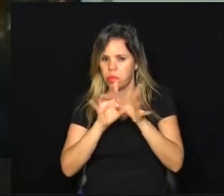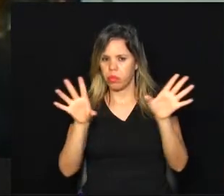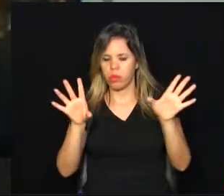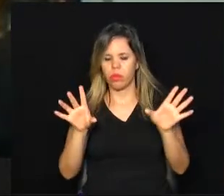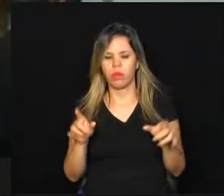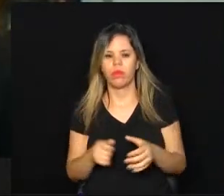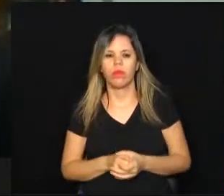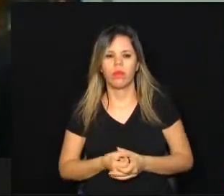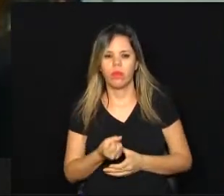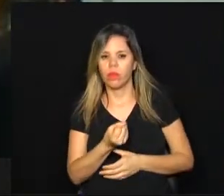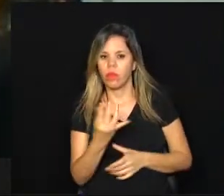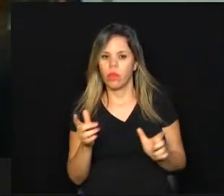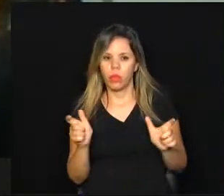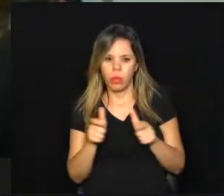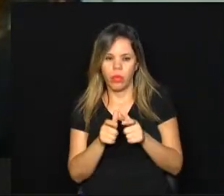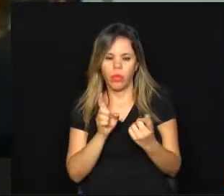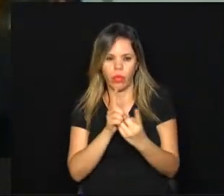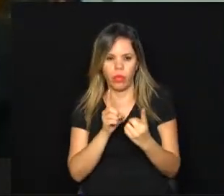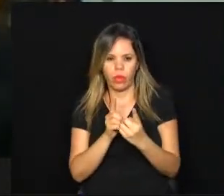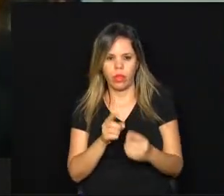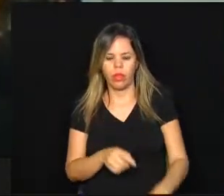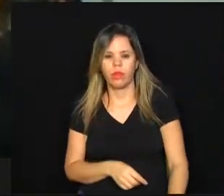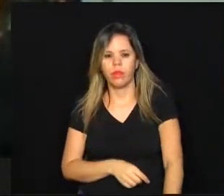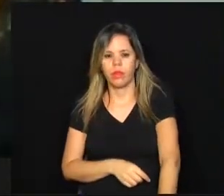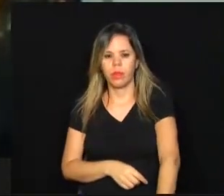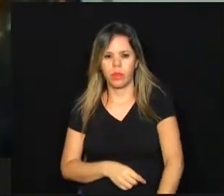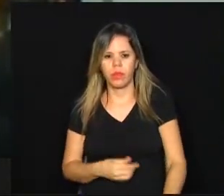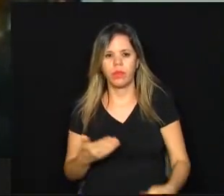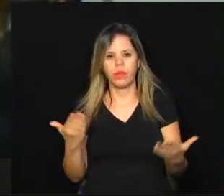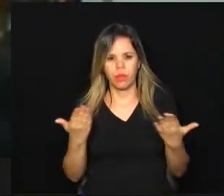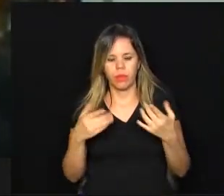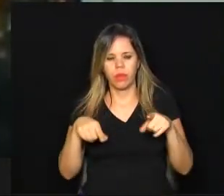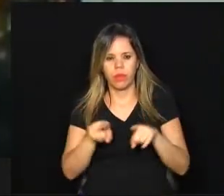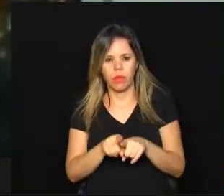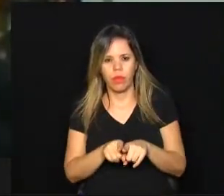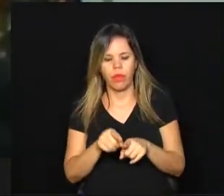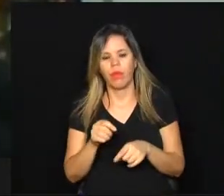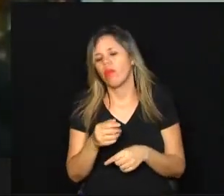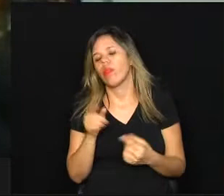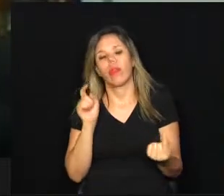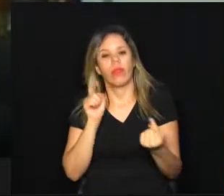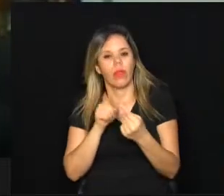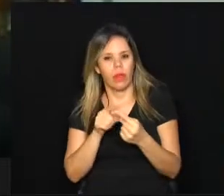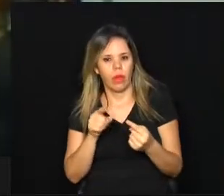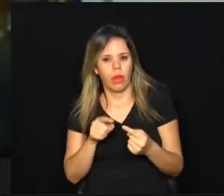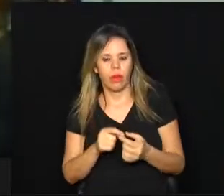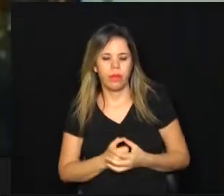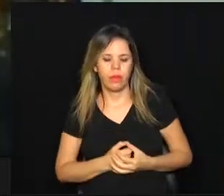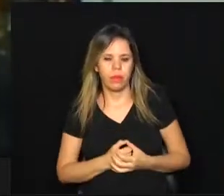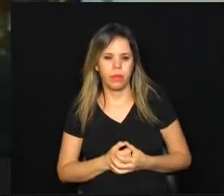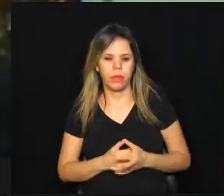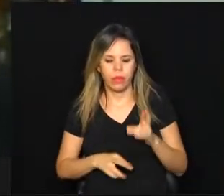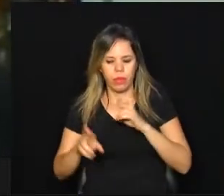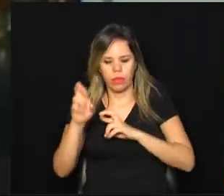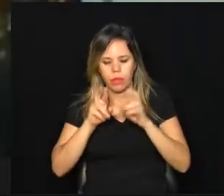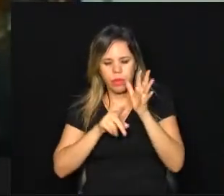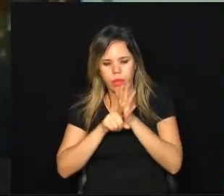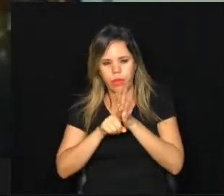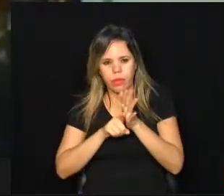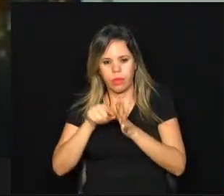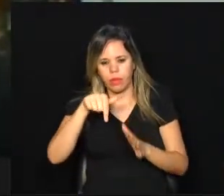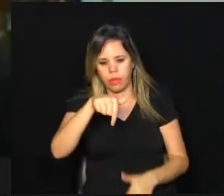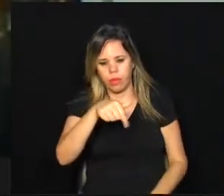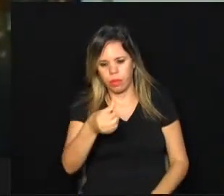mínimo de abastecimento fosse atendido. Agora também o consórcio, na sua missão de ser o monitorador das águas dos